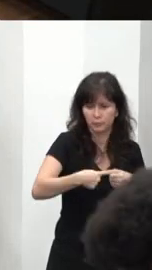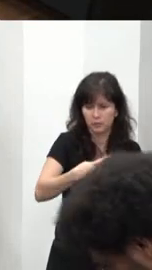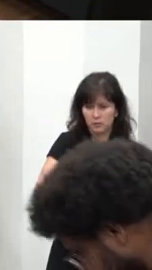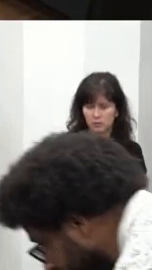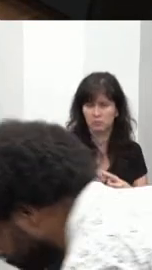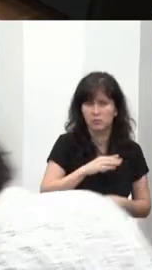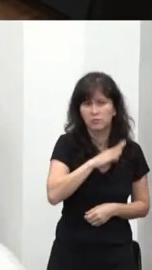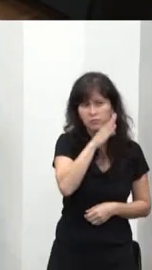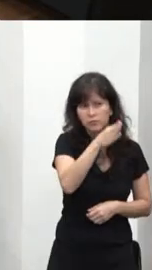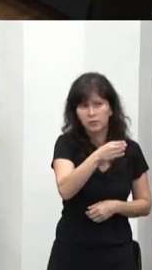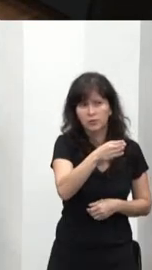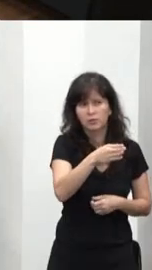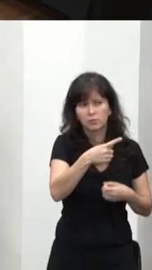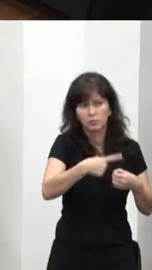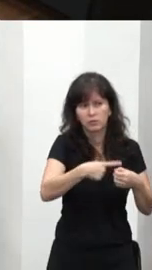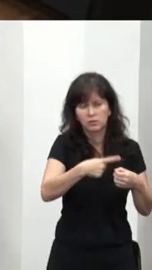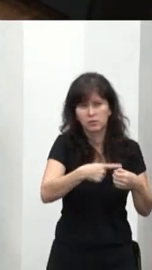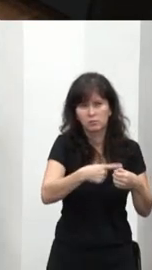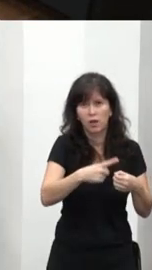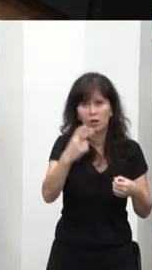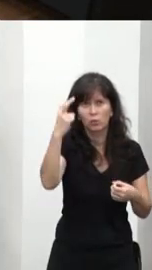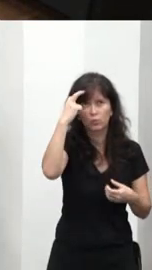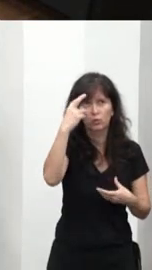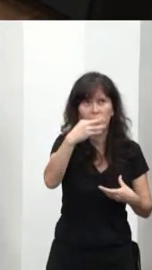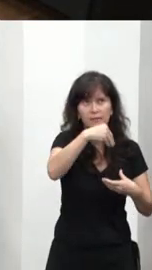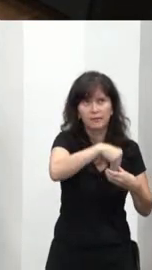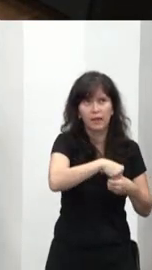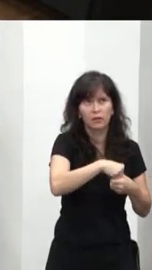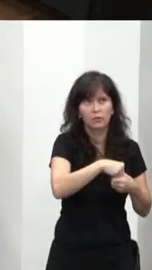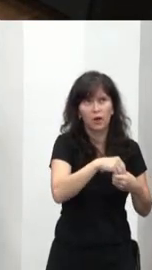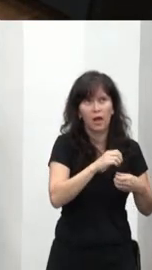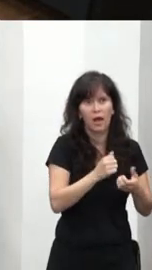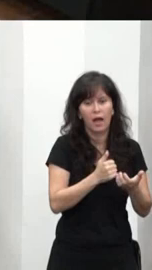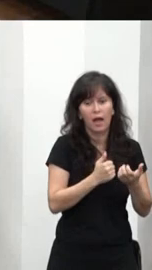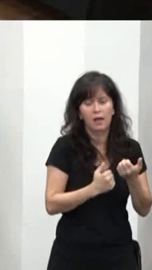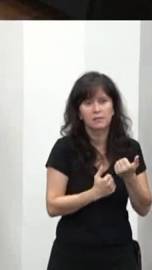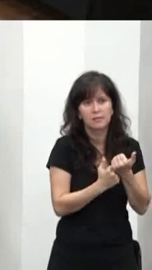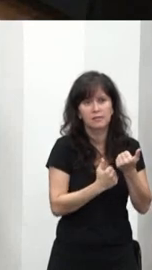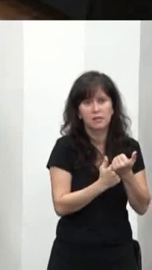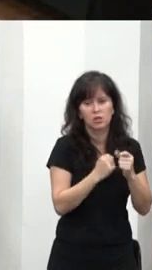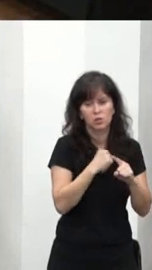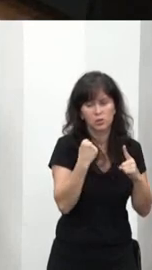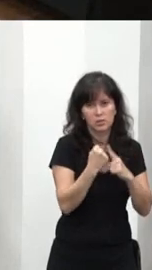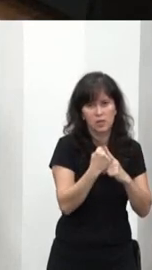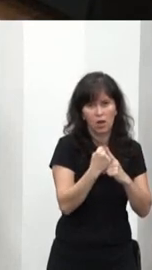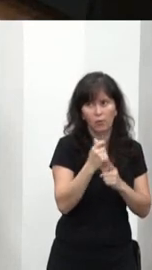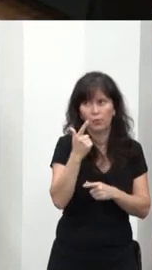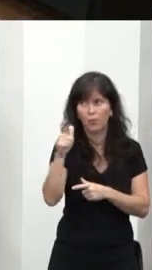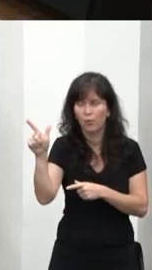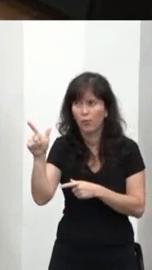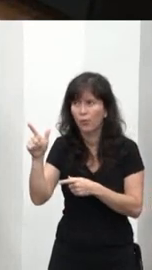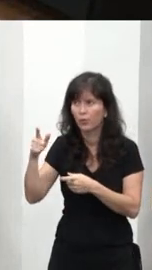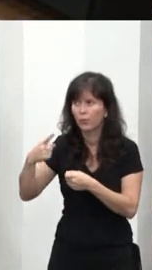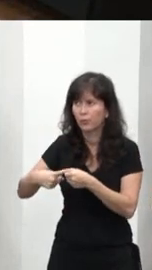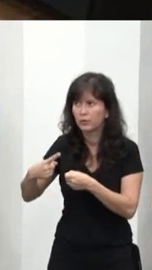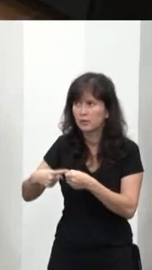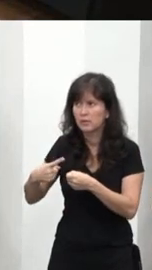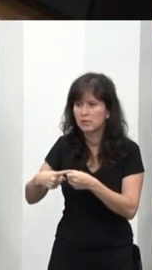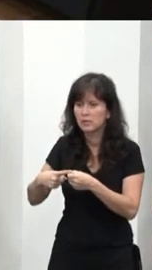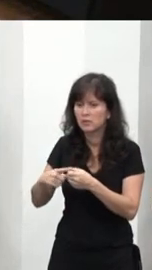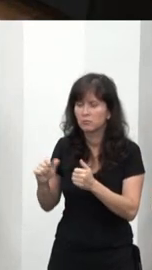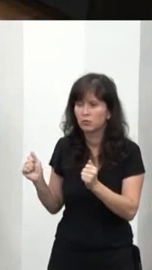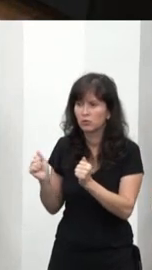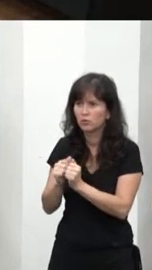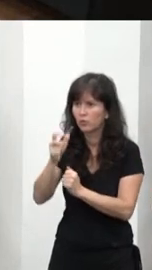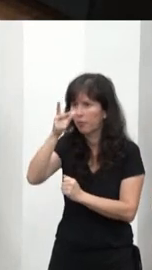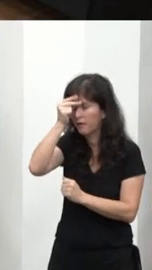a cultura tá com Assistência Social no outro município tá com a educação no outro tá com o presidente com o prefeito